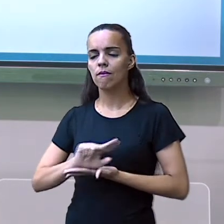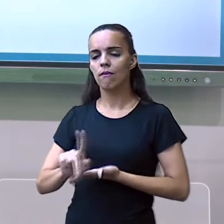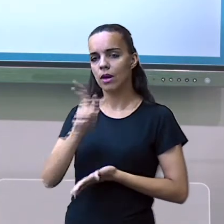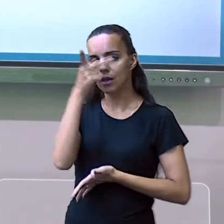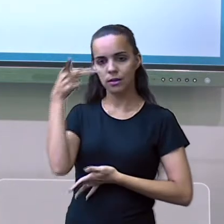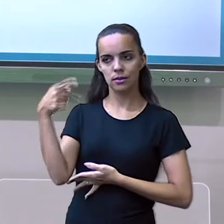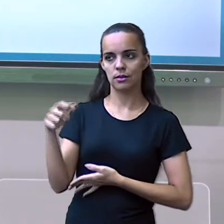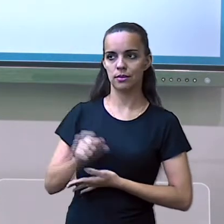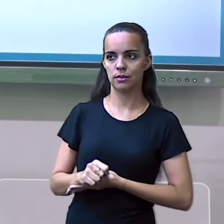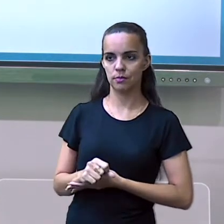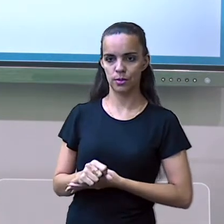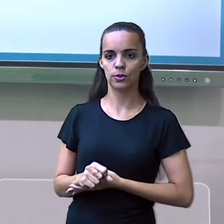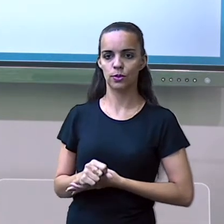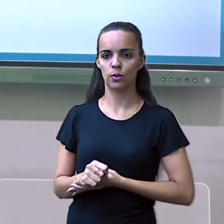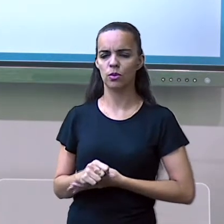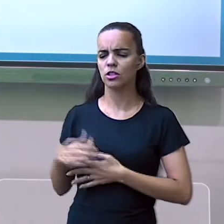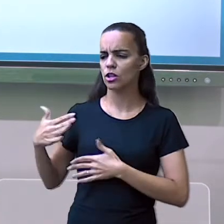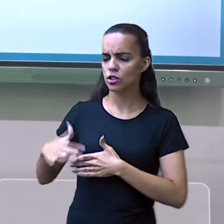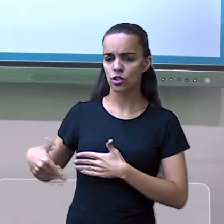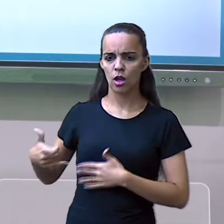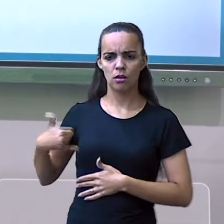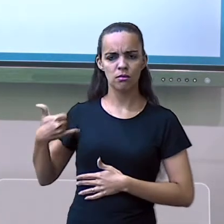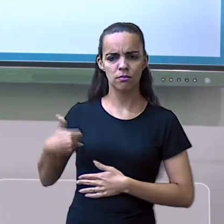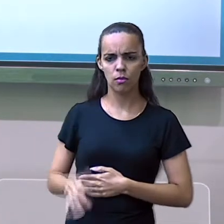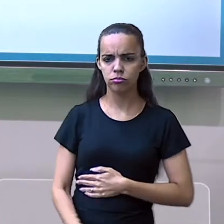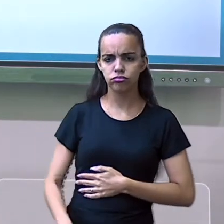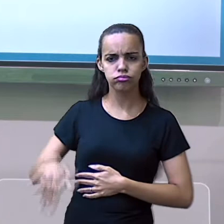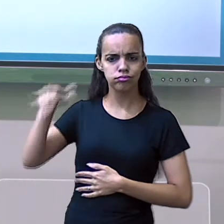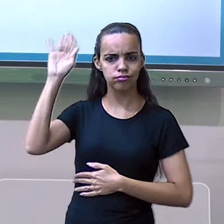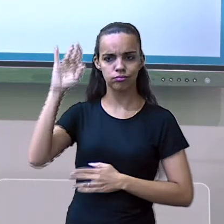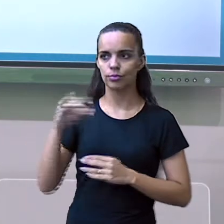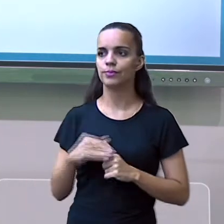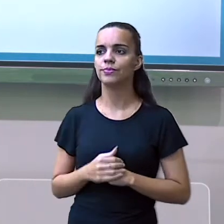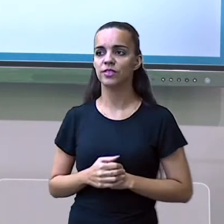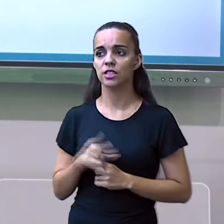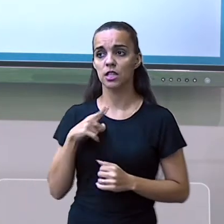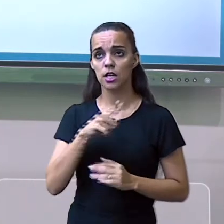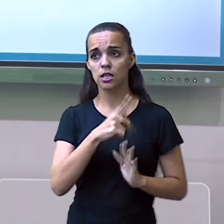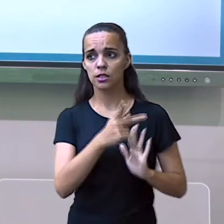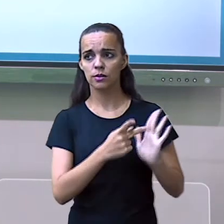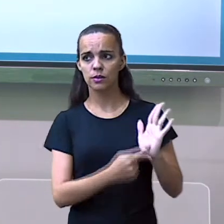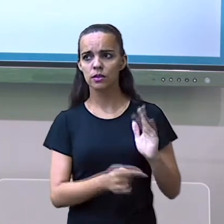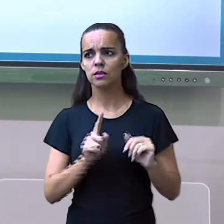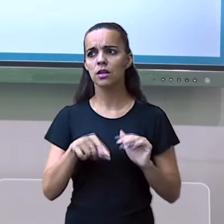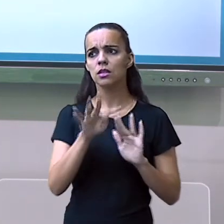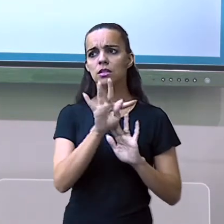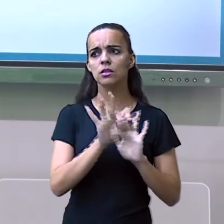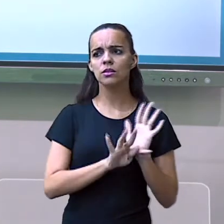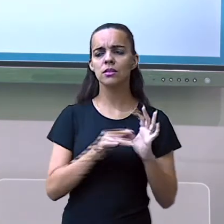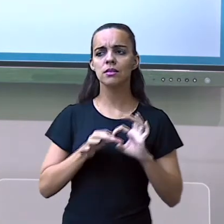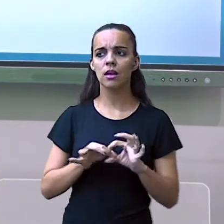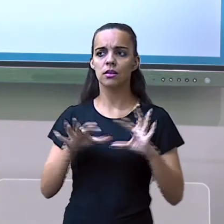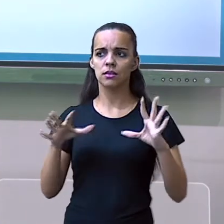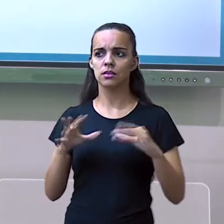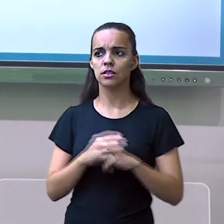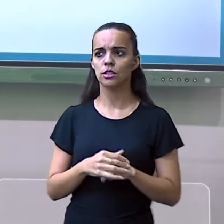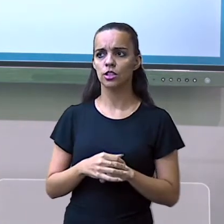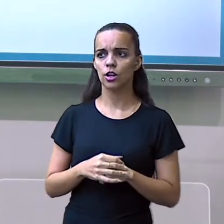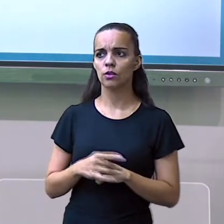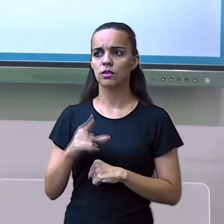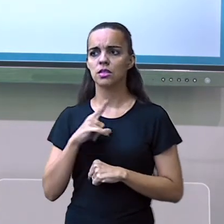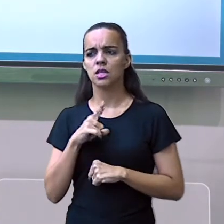de forma geral. Há poemas voltados exclusivamente para